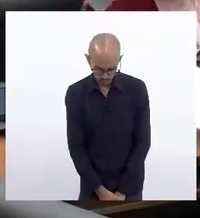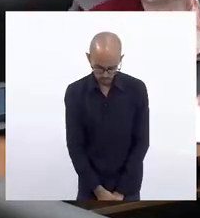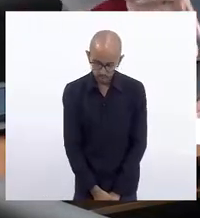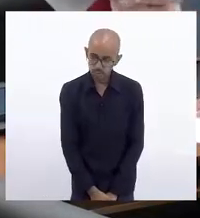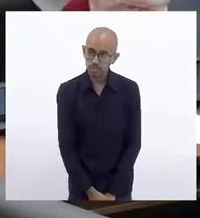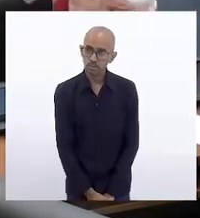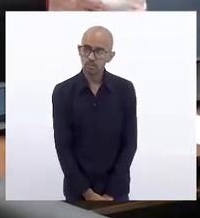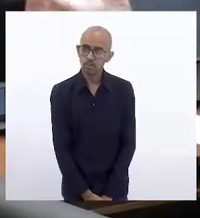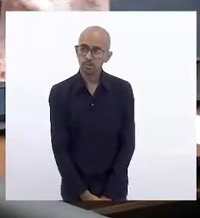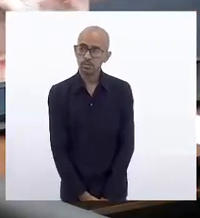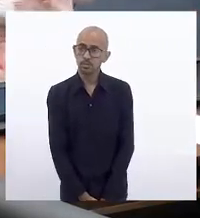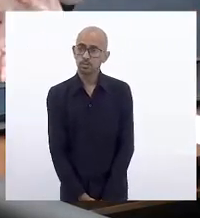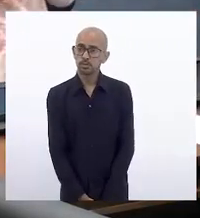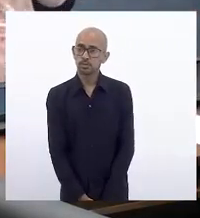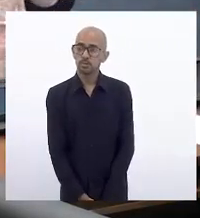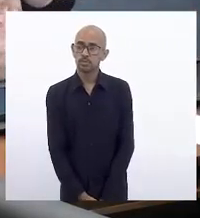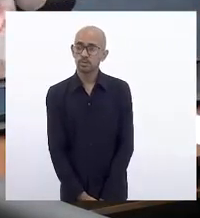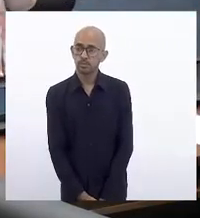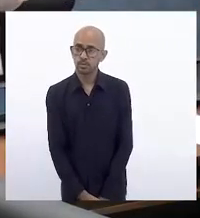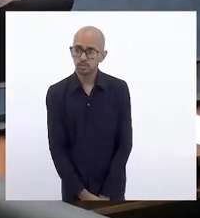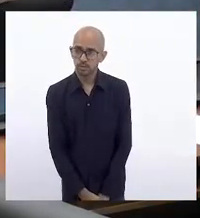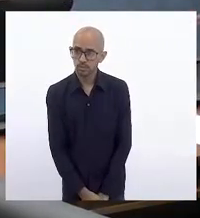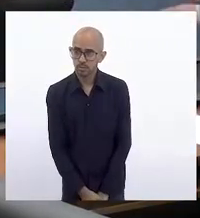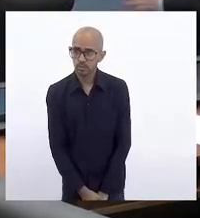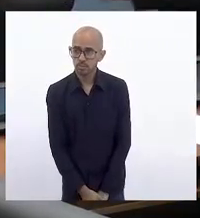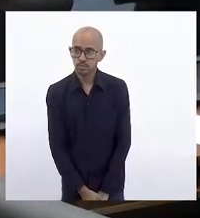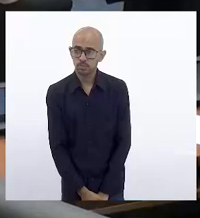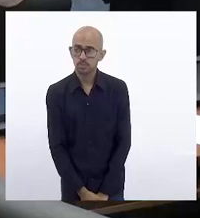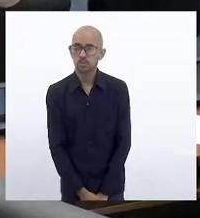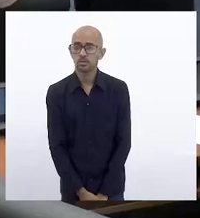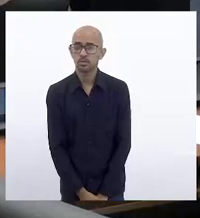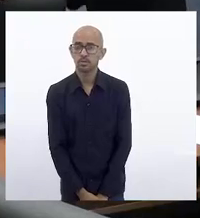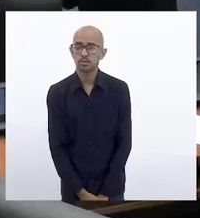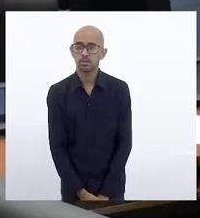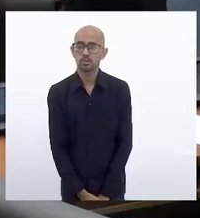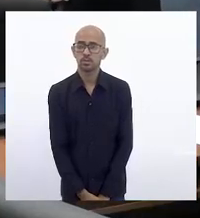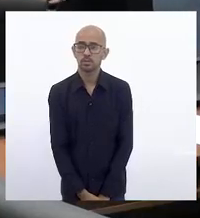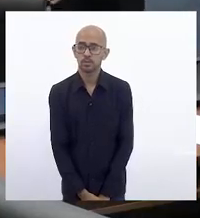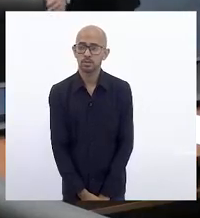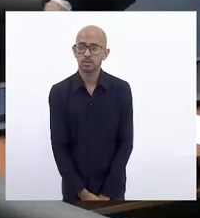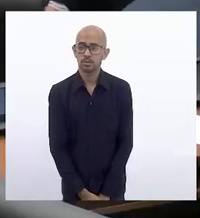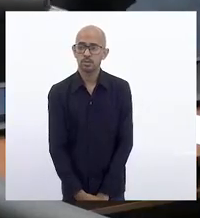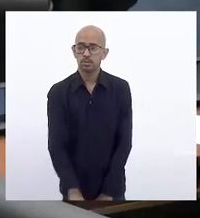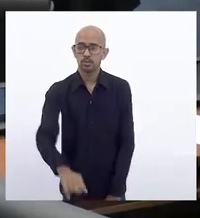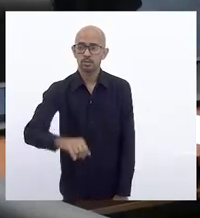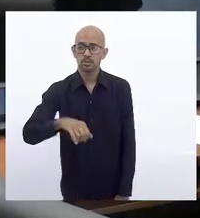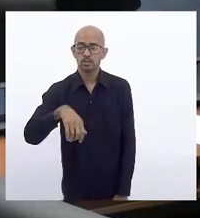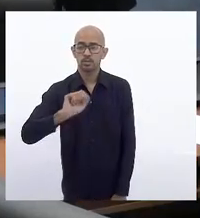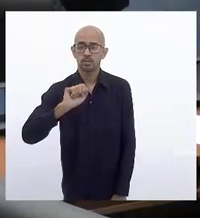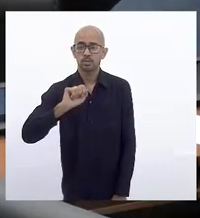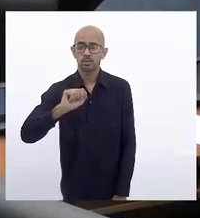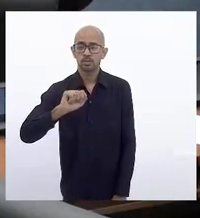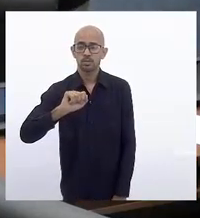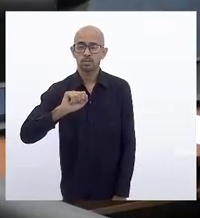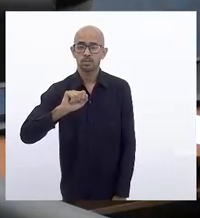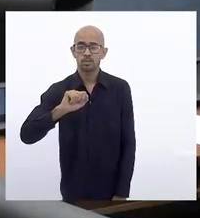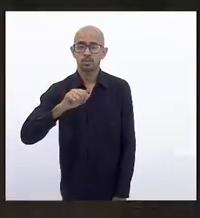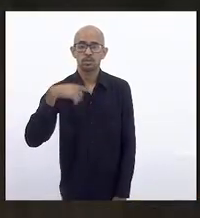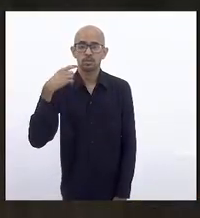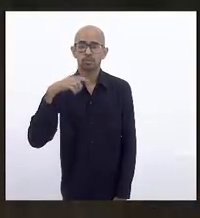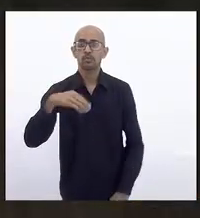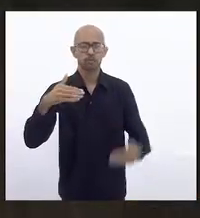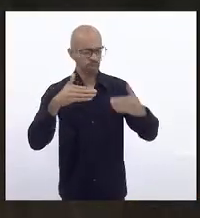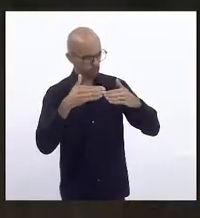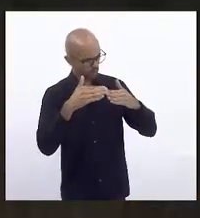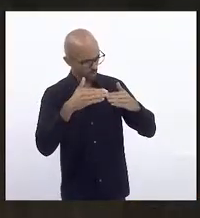Alô, seu nome. Senhor presidente. Já, já, Rosânia. Deputado Ronaldo. Ah, ok. Wellington. Parecer